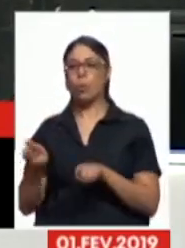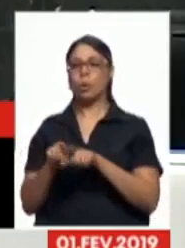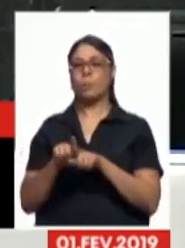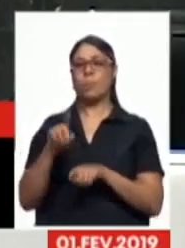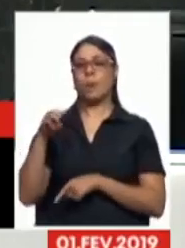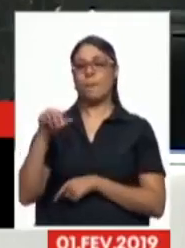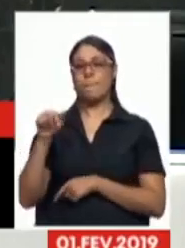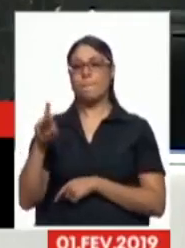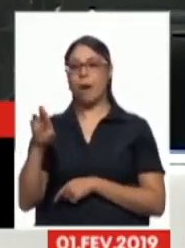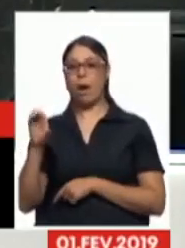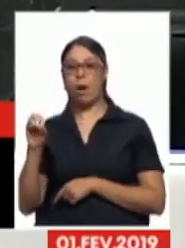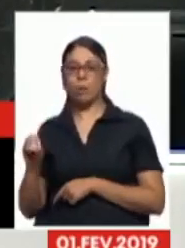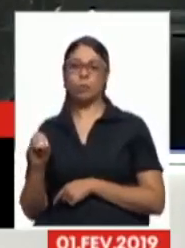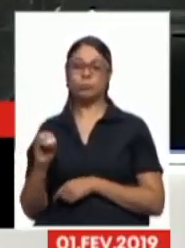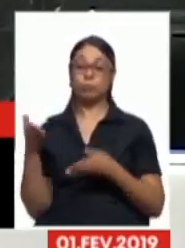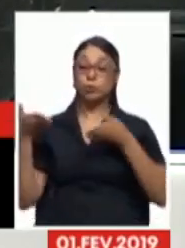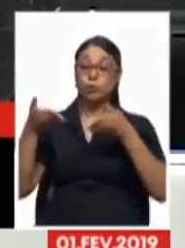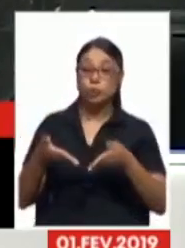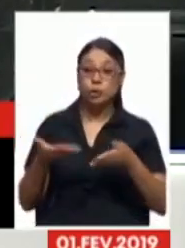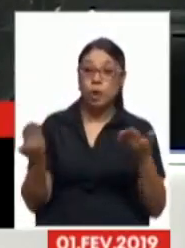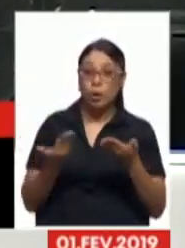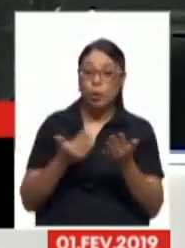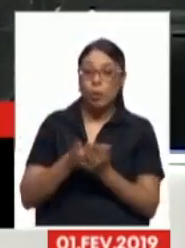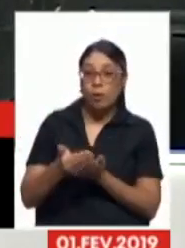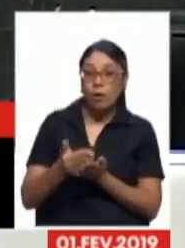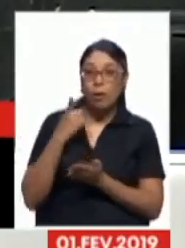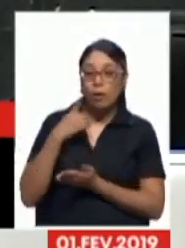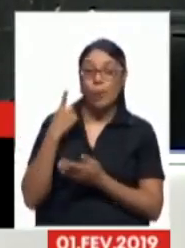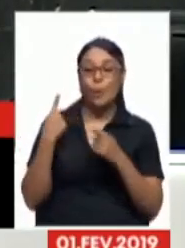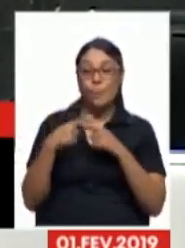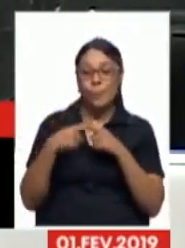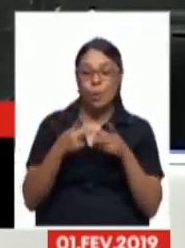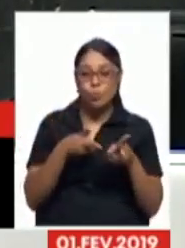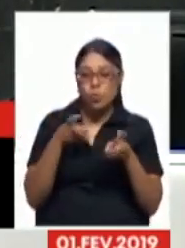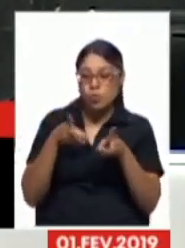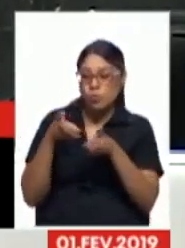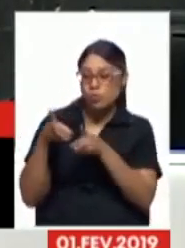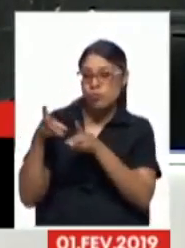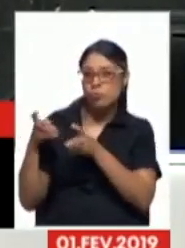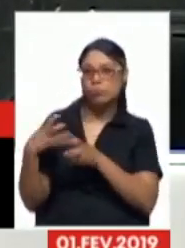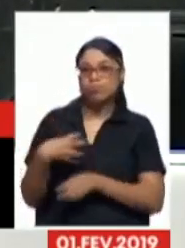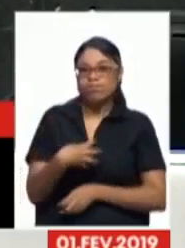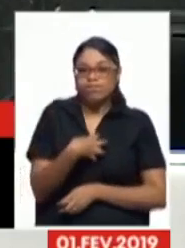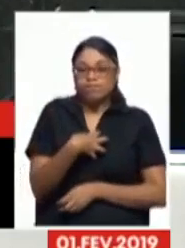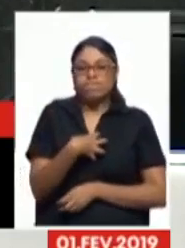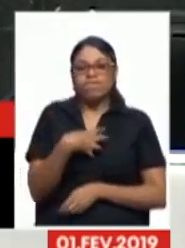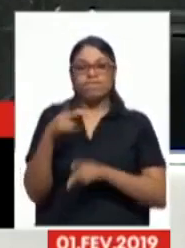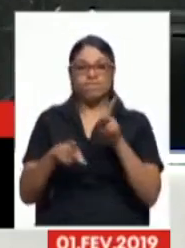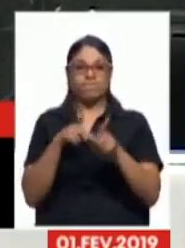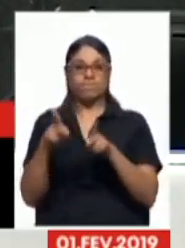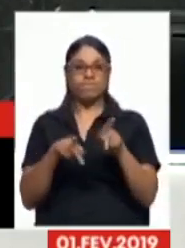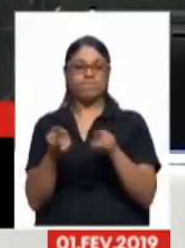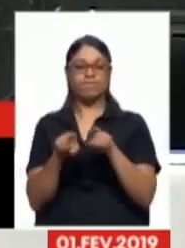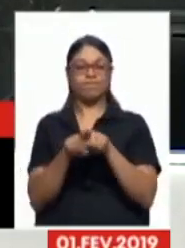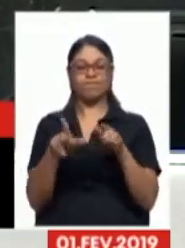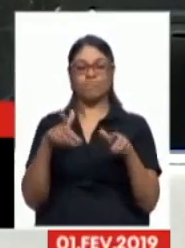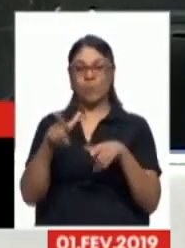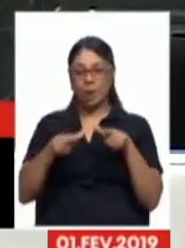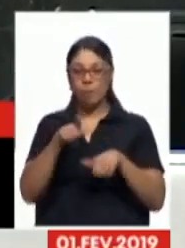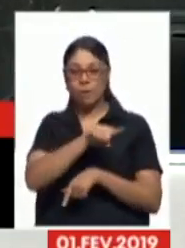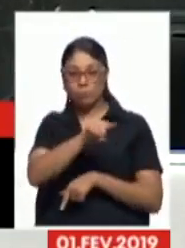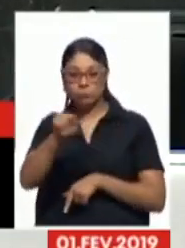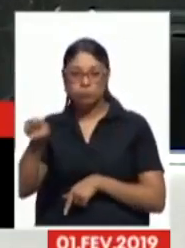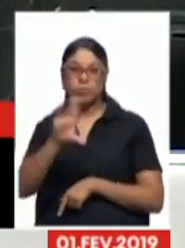que aqui chegam porque conseguiram captar este sentimento da população e, com seu trabalho, certamente irão